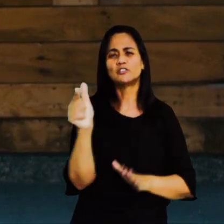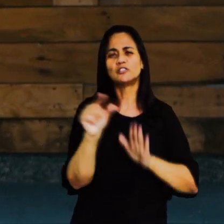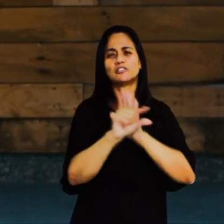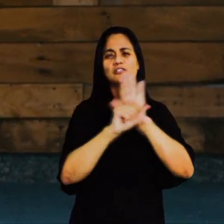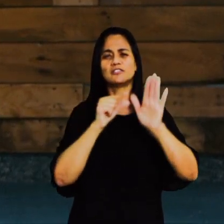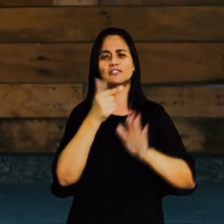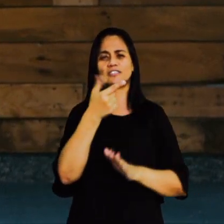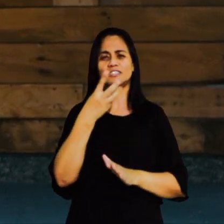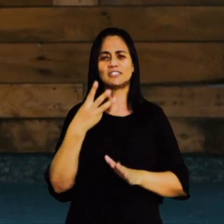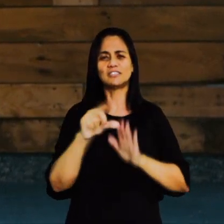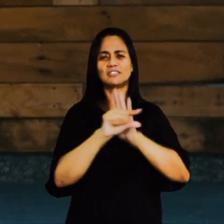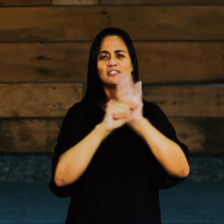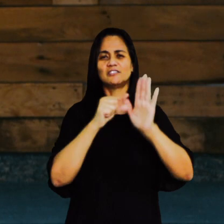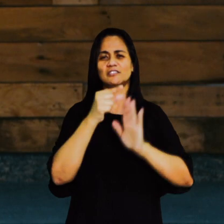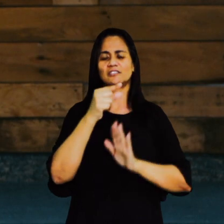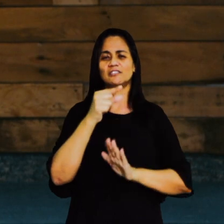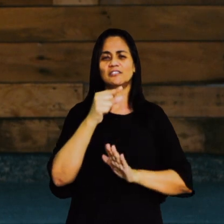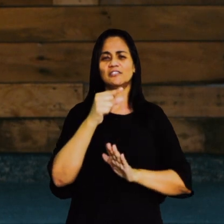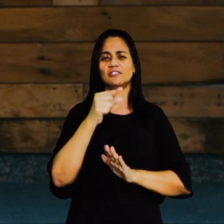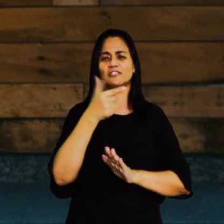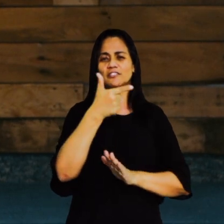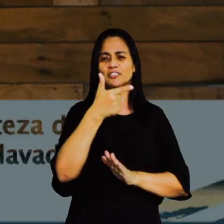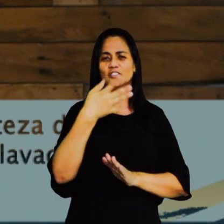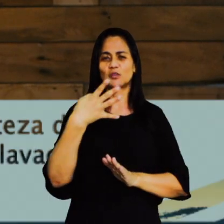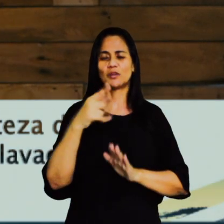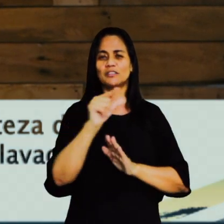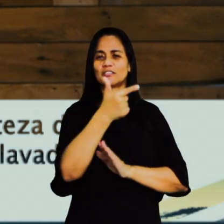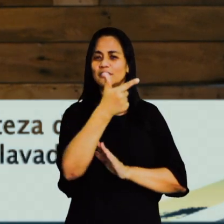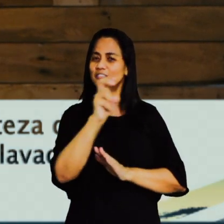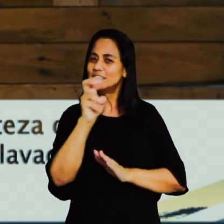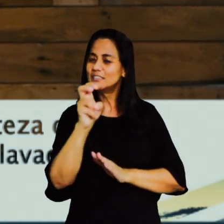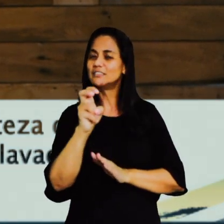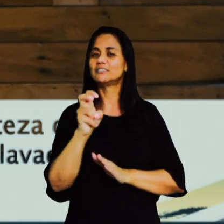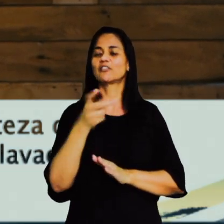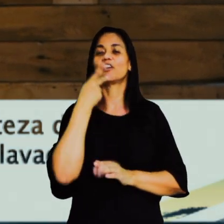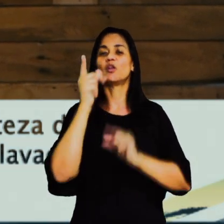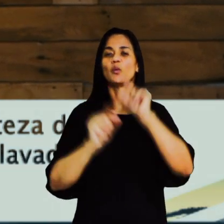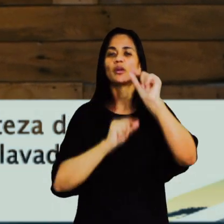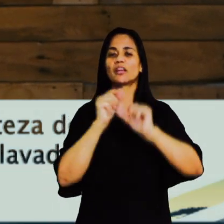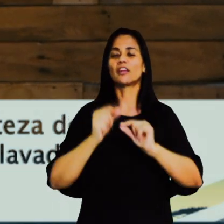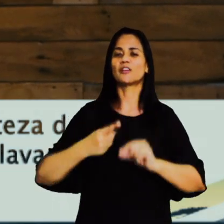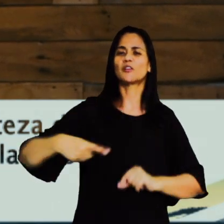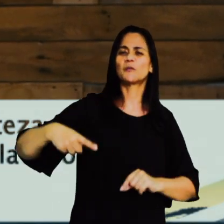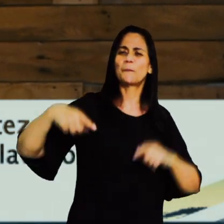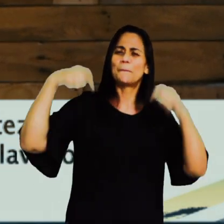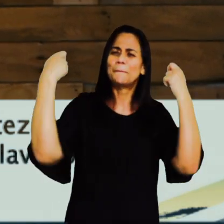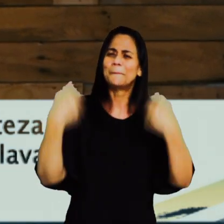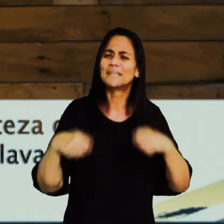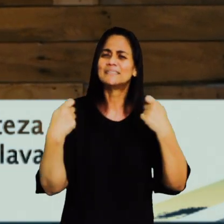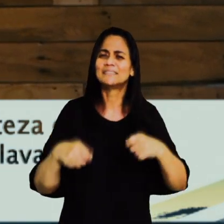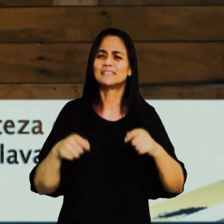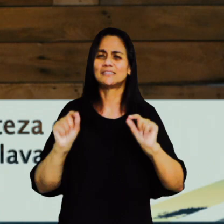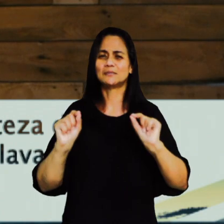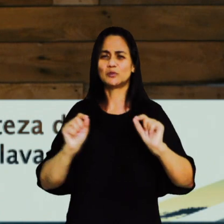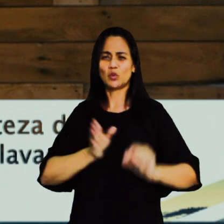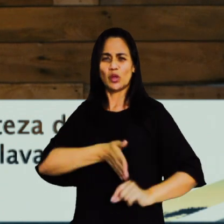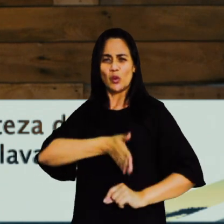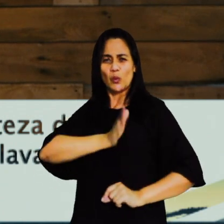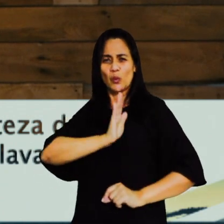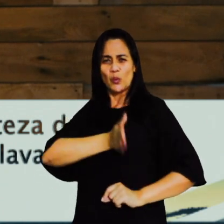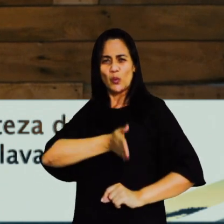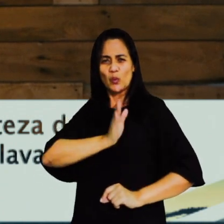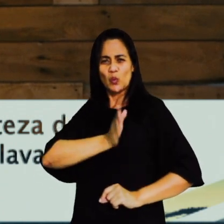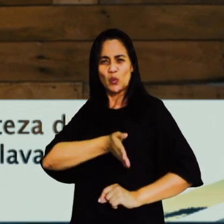Capítulo 22 fala assim: cheguemo-nos com verdadeiro coração. Numa versão diferente fala